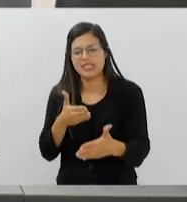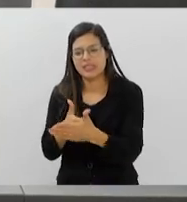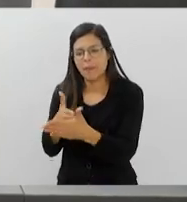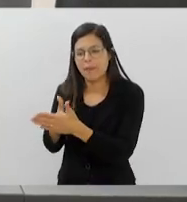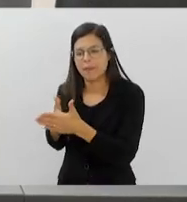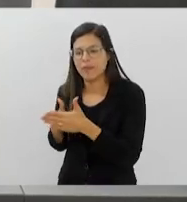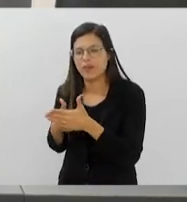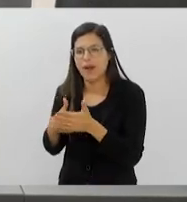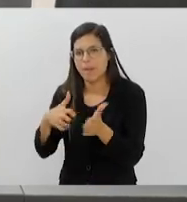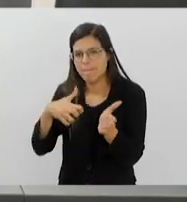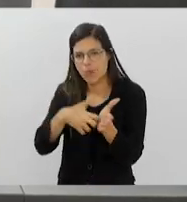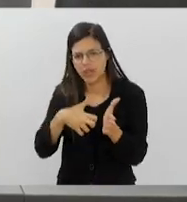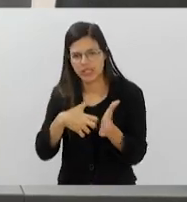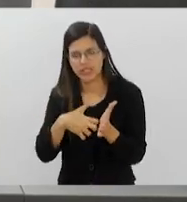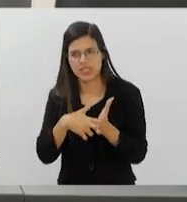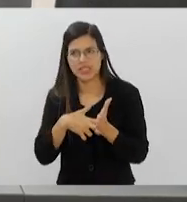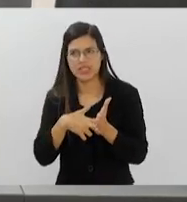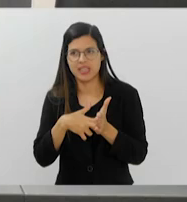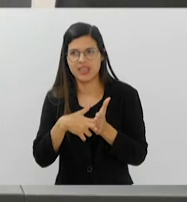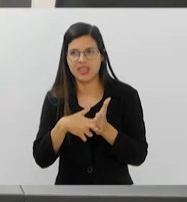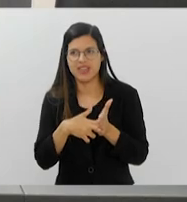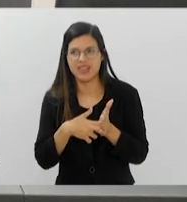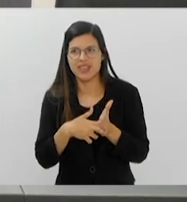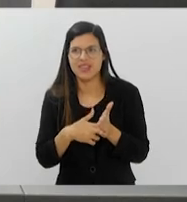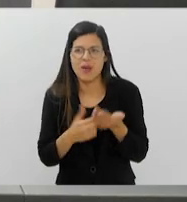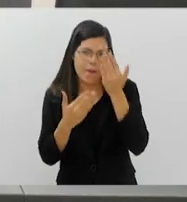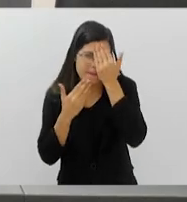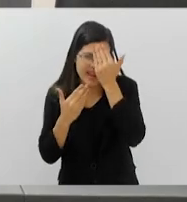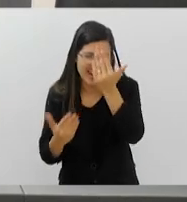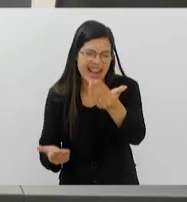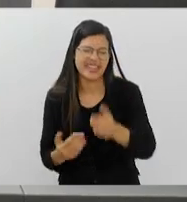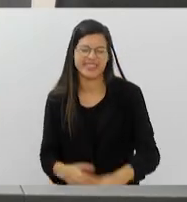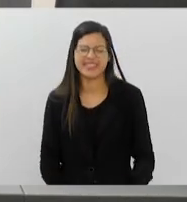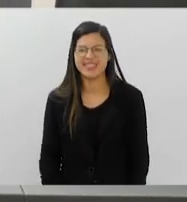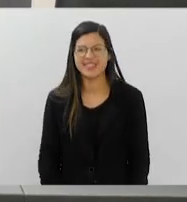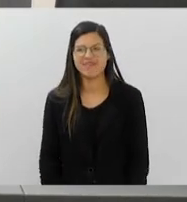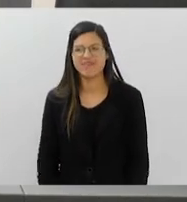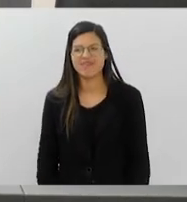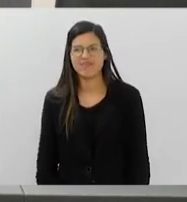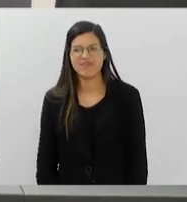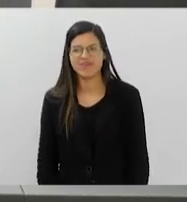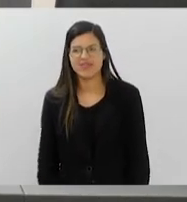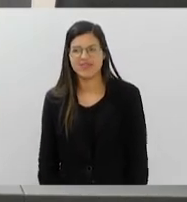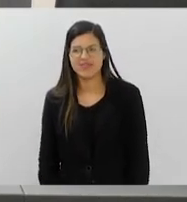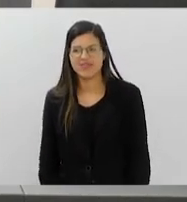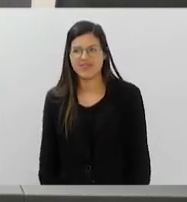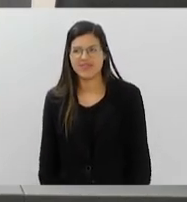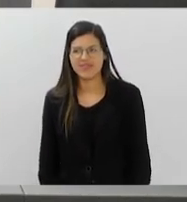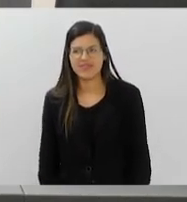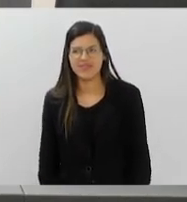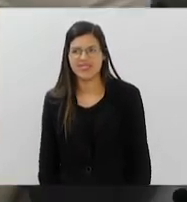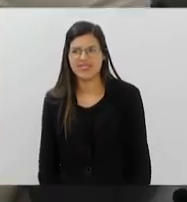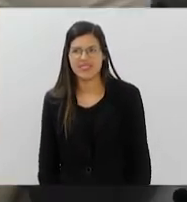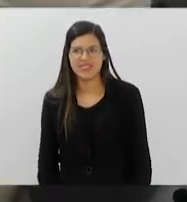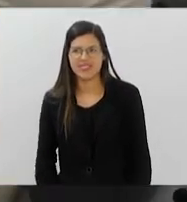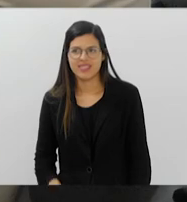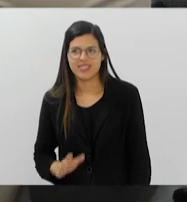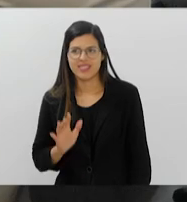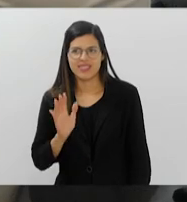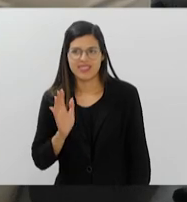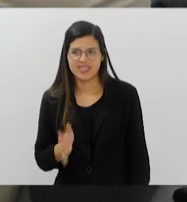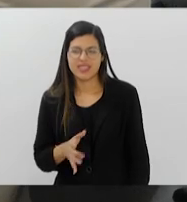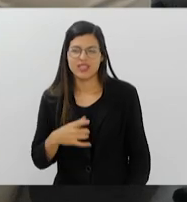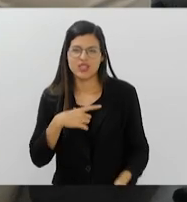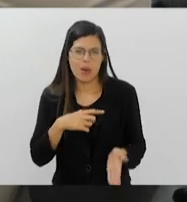e a gente fatura junto, deputado Mink. Agradeço ao conselho. Já sabendo que iam ser derrotados e a punição seria